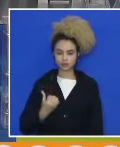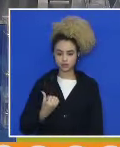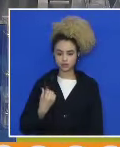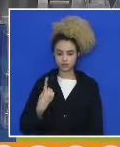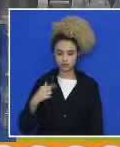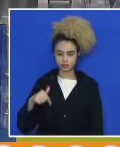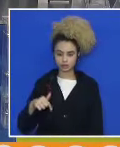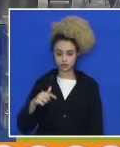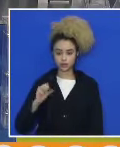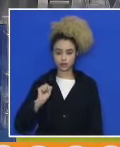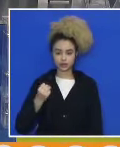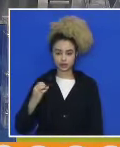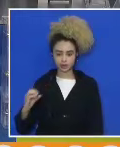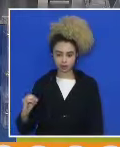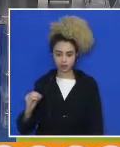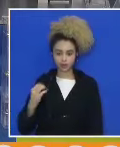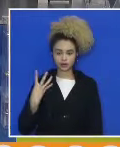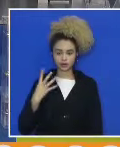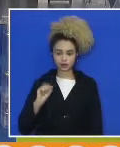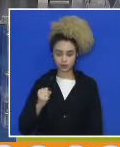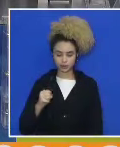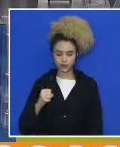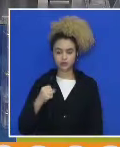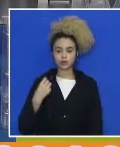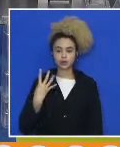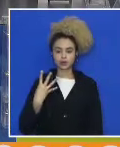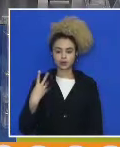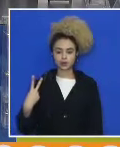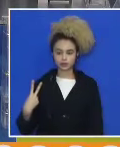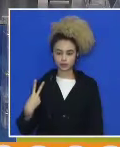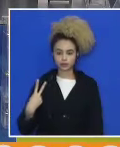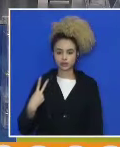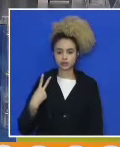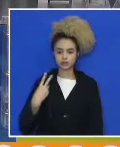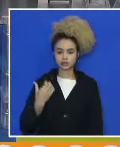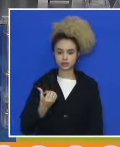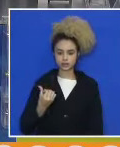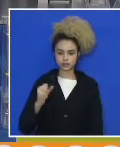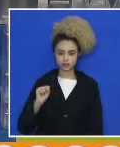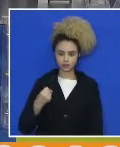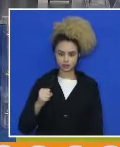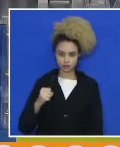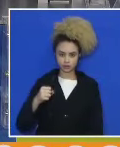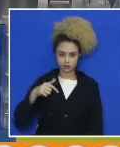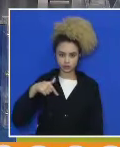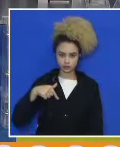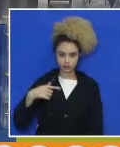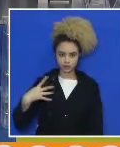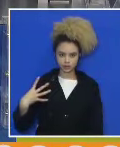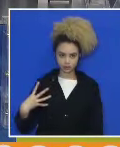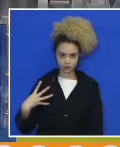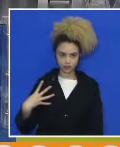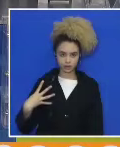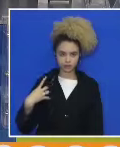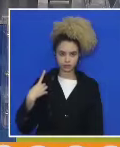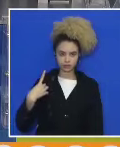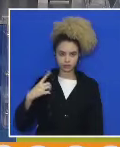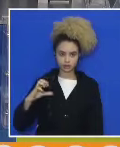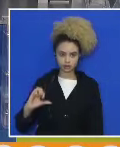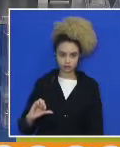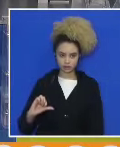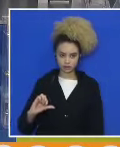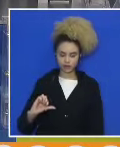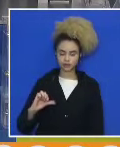17, 80, 48, 42, 68, 74,